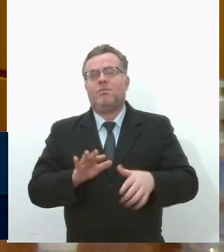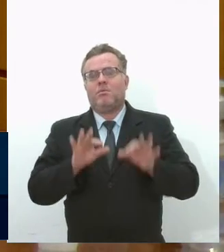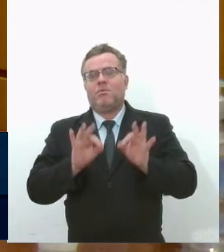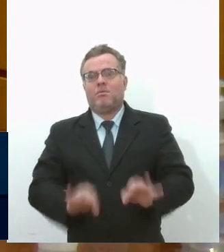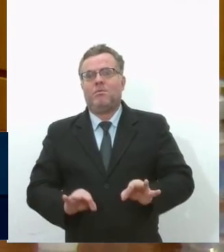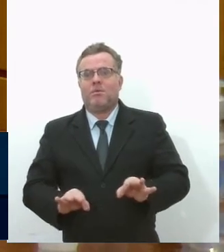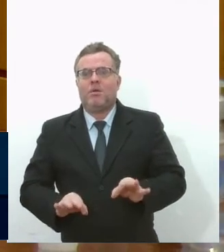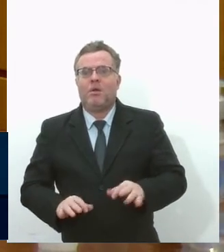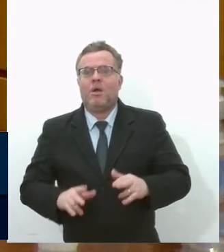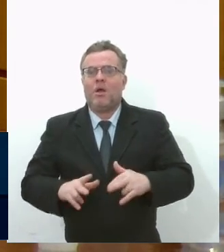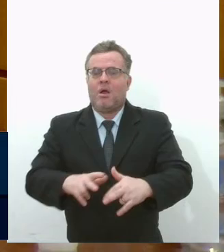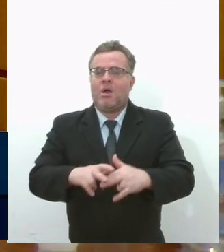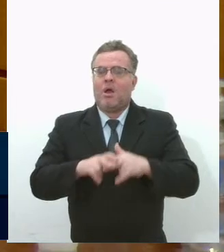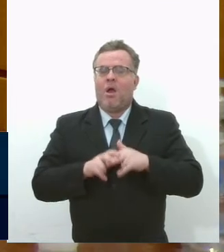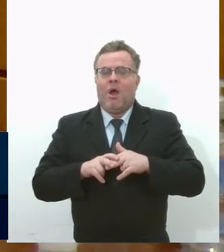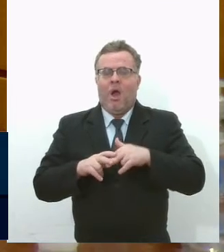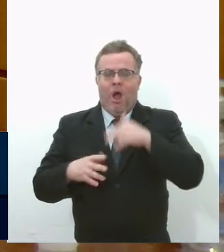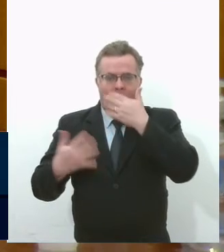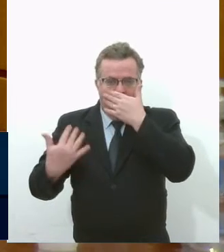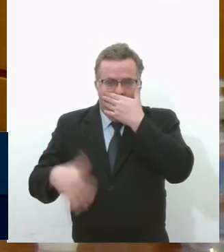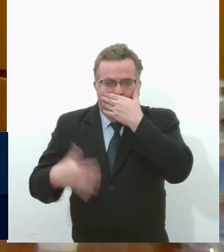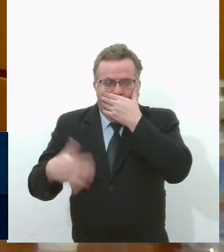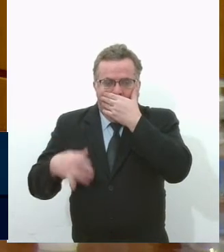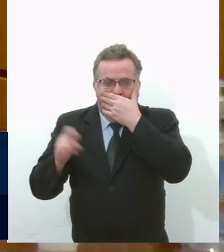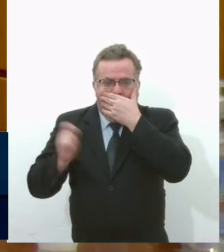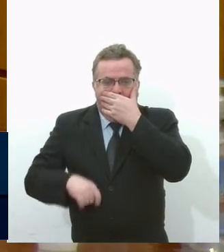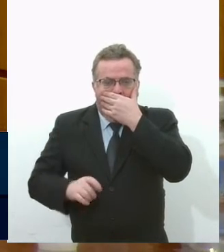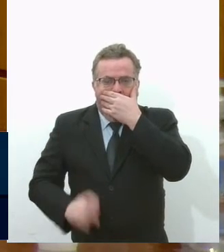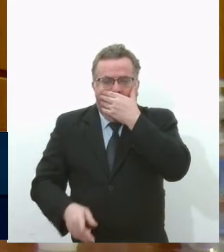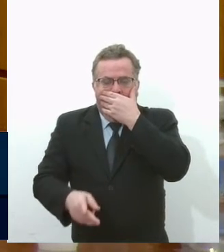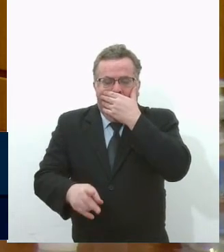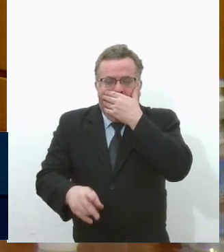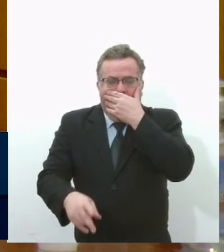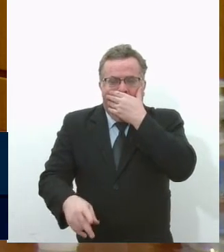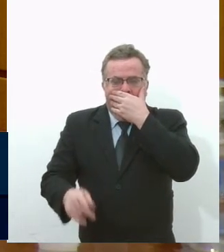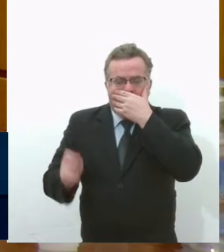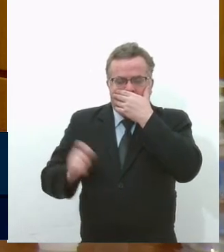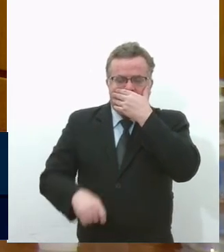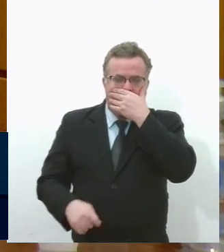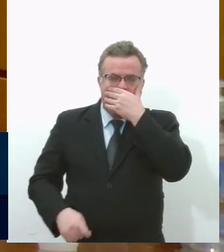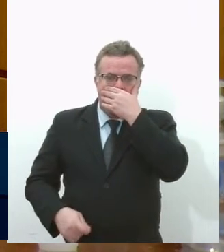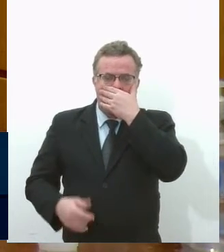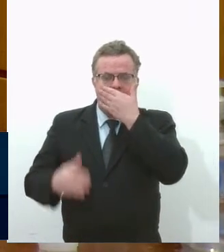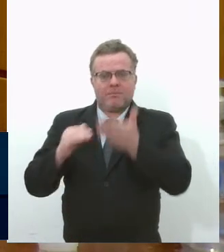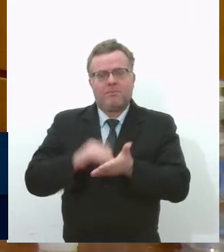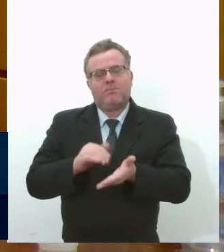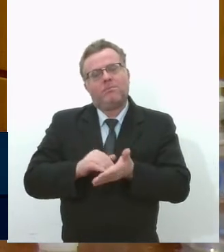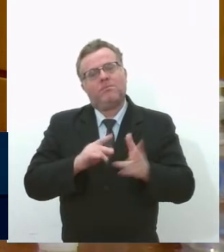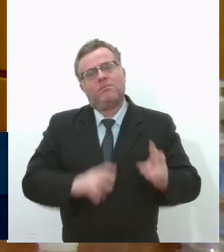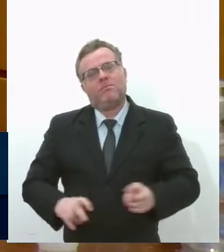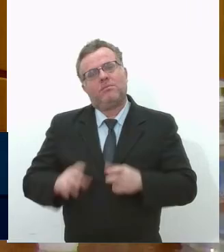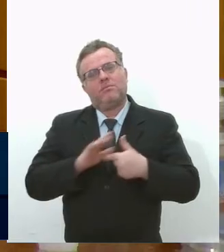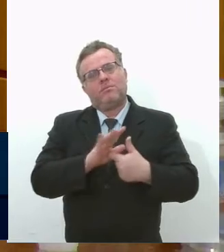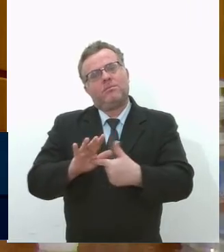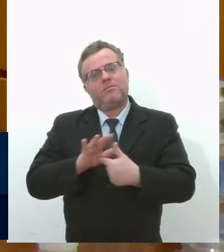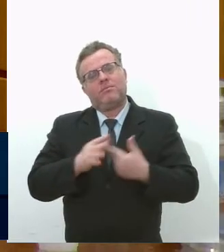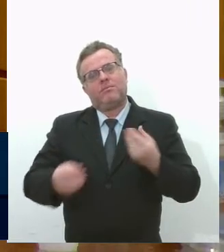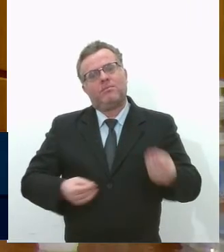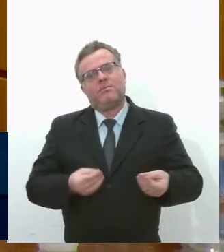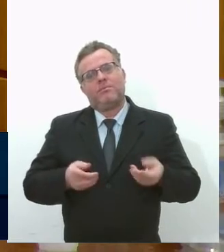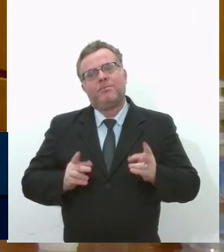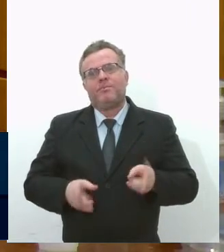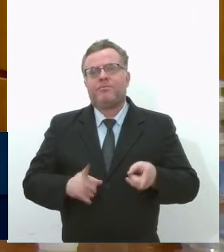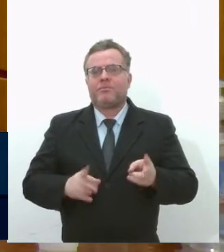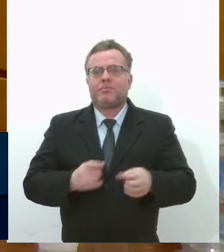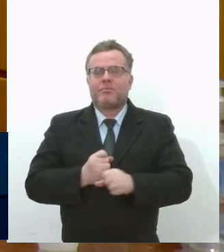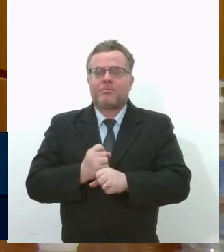o corporativismo da Secretaria da Fazenda, no que se refere ao Conselho de Contribuinte, permeia isso há